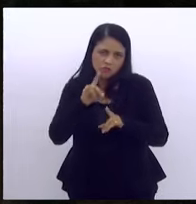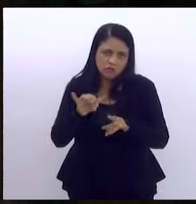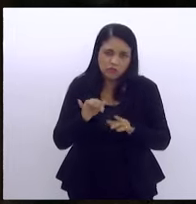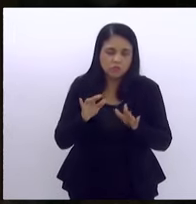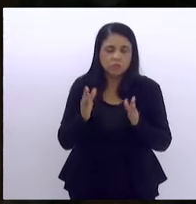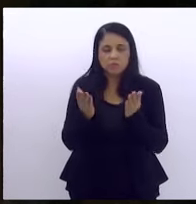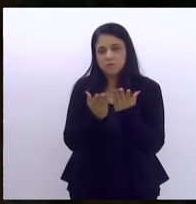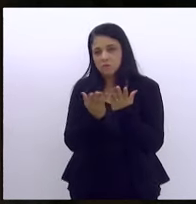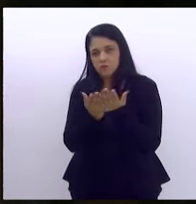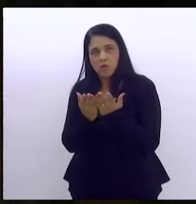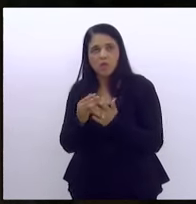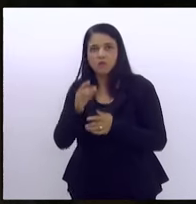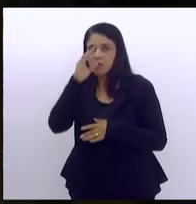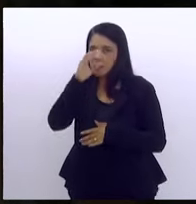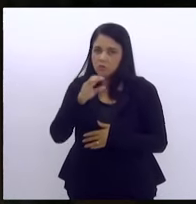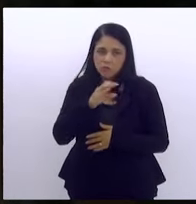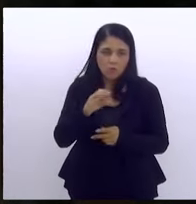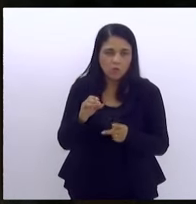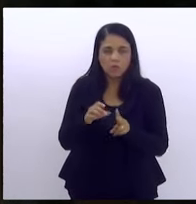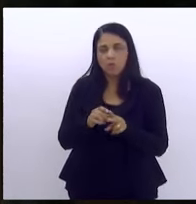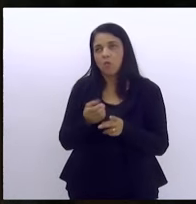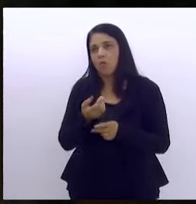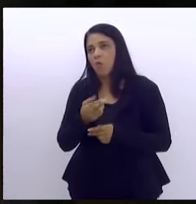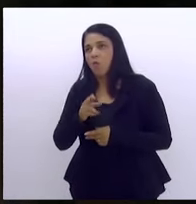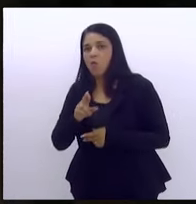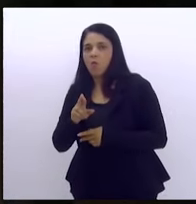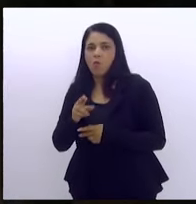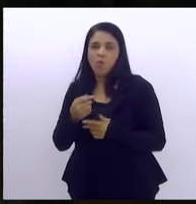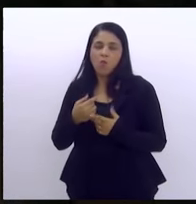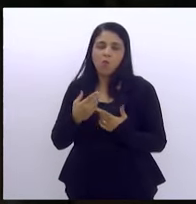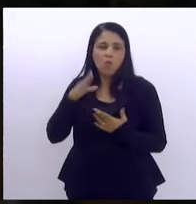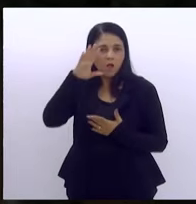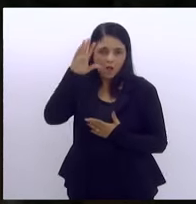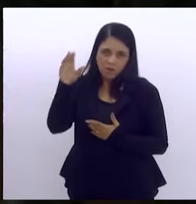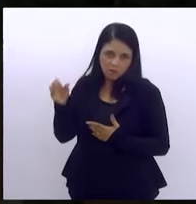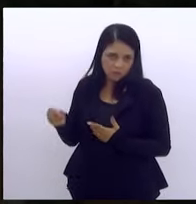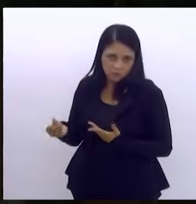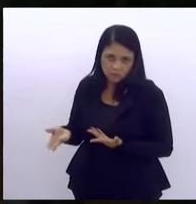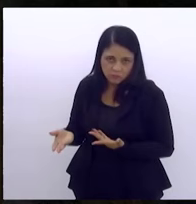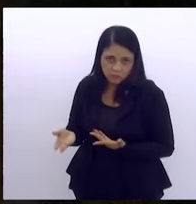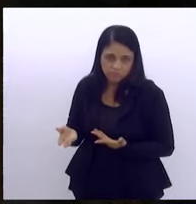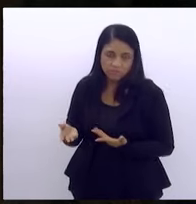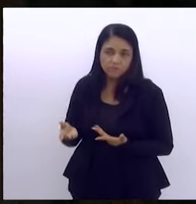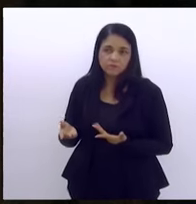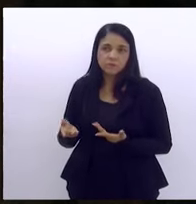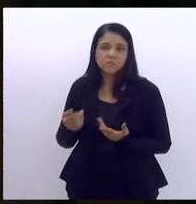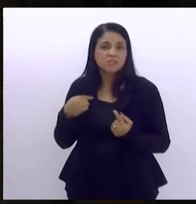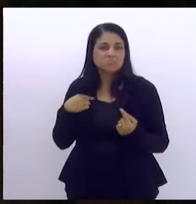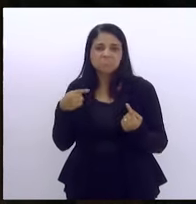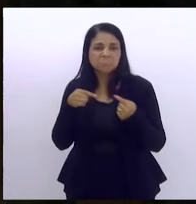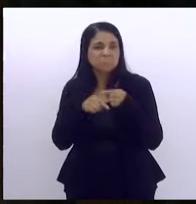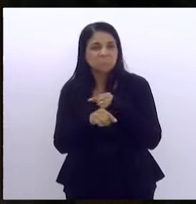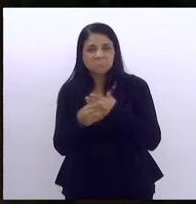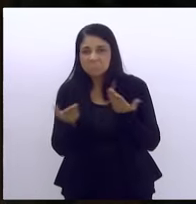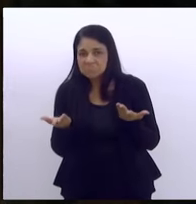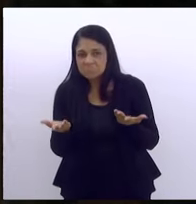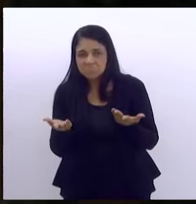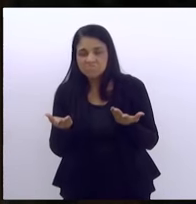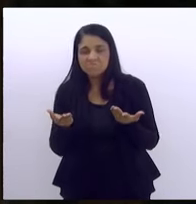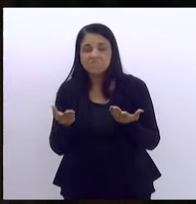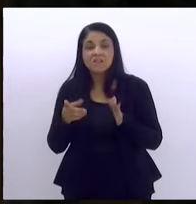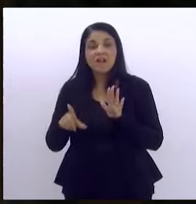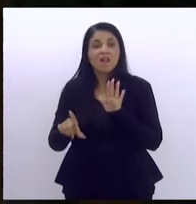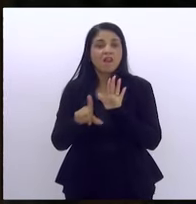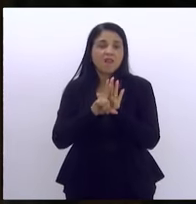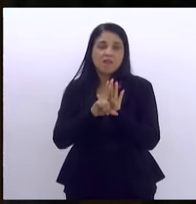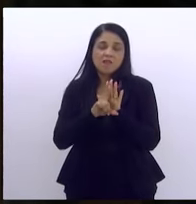de religiões de matriz africanas, porque não faz sentido de acordo com o que vale, o que está valendo na lei, que